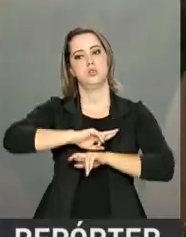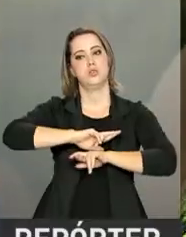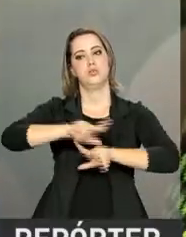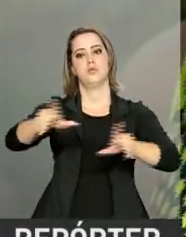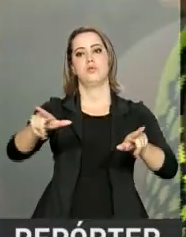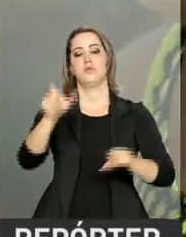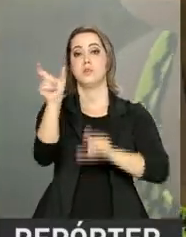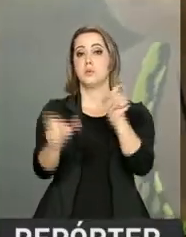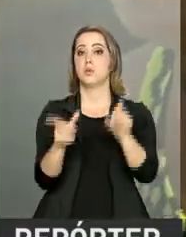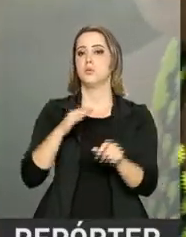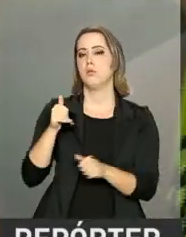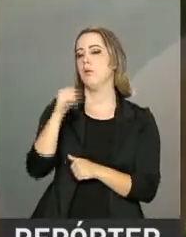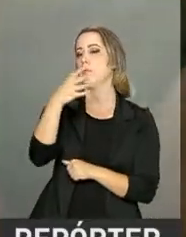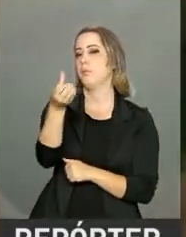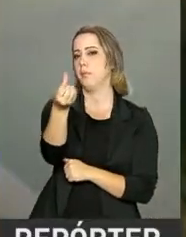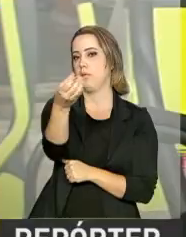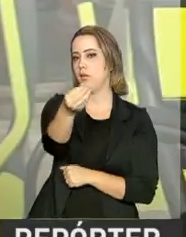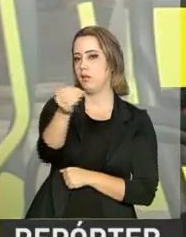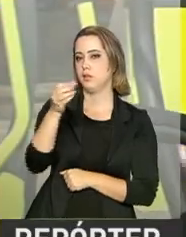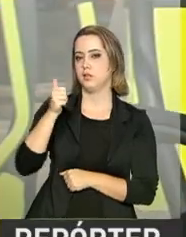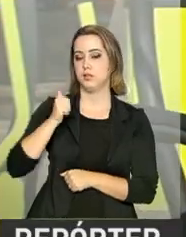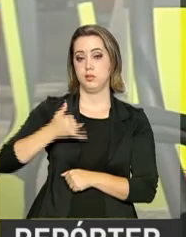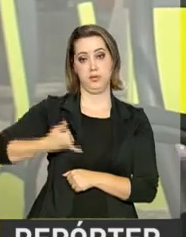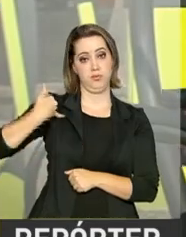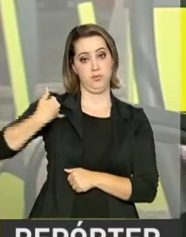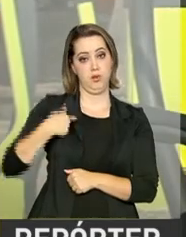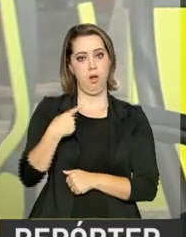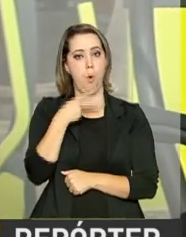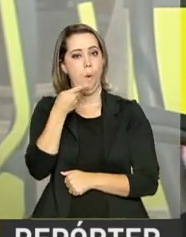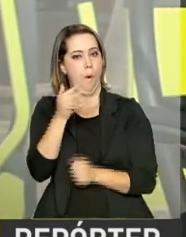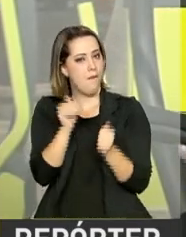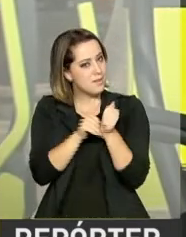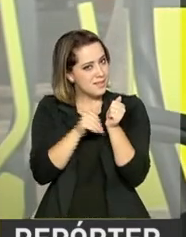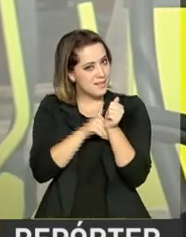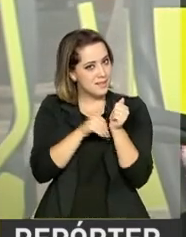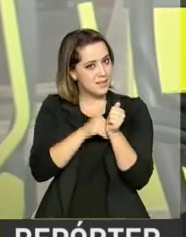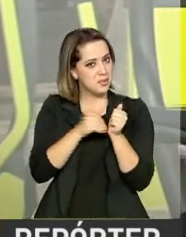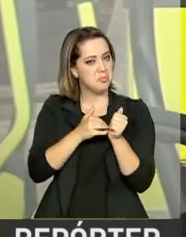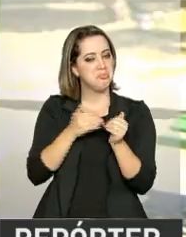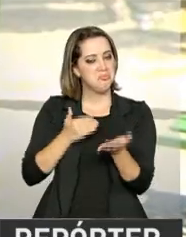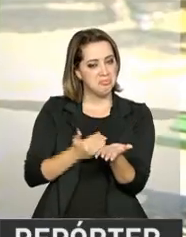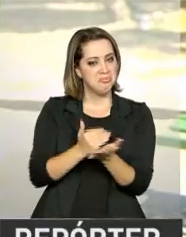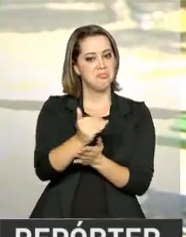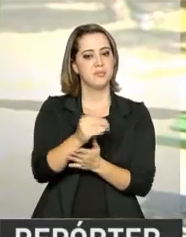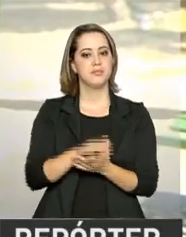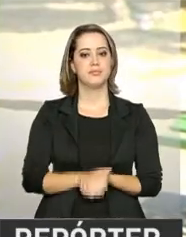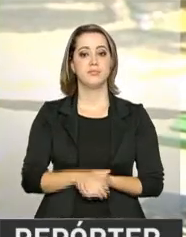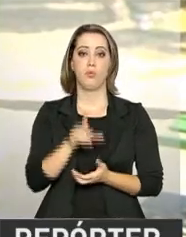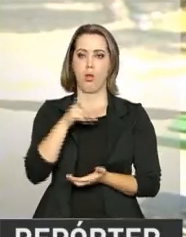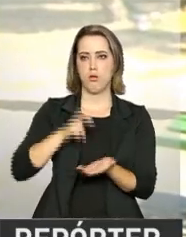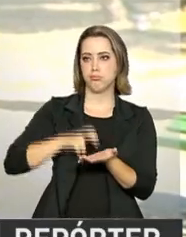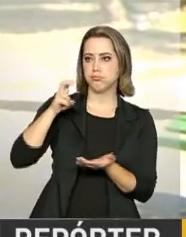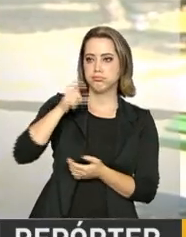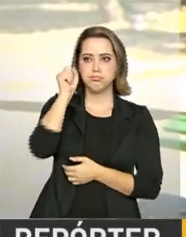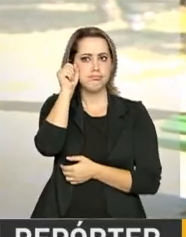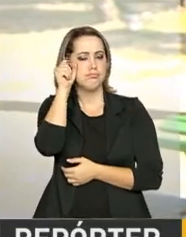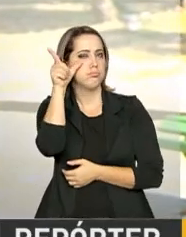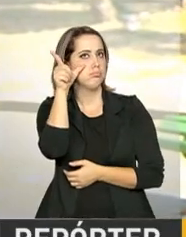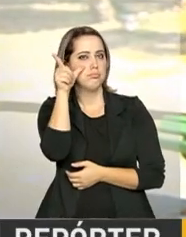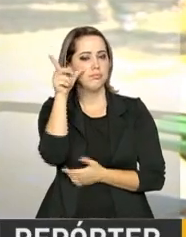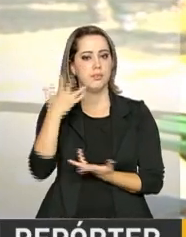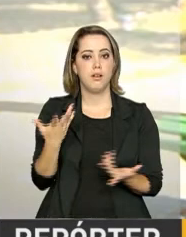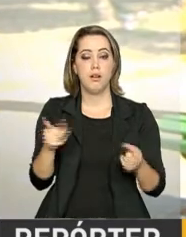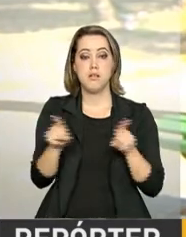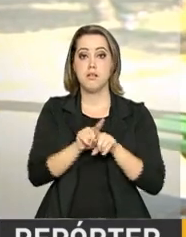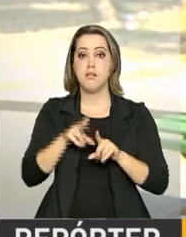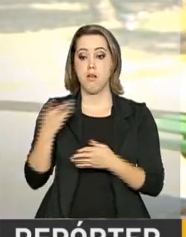mais de 60 anos e contam qual é o segredo para se manterem tão dispostas. A gente acorda de manhã, né? Lógico, e